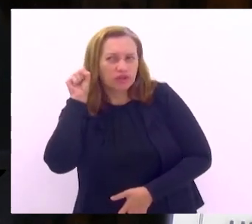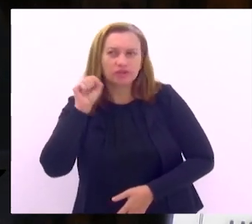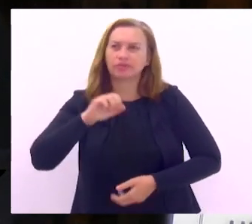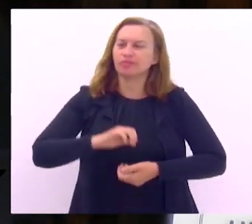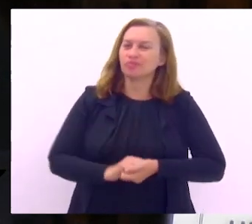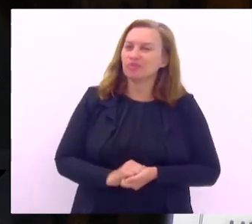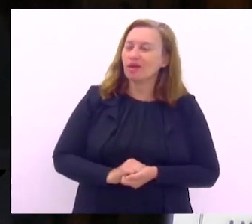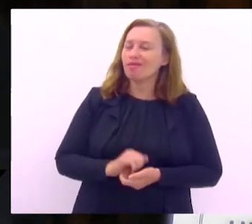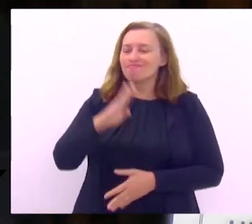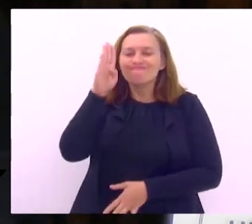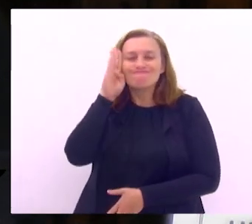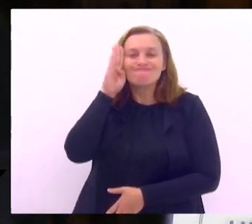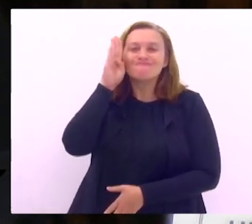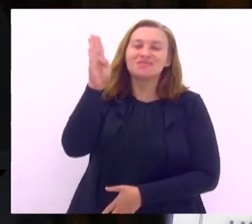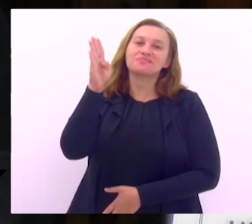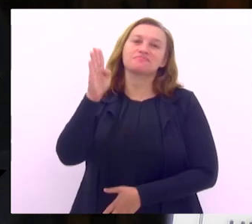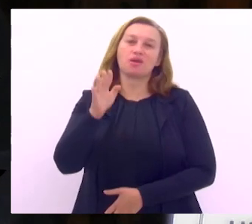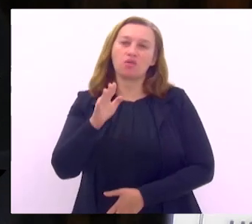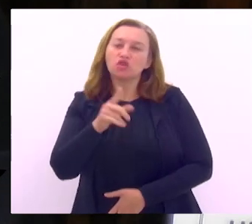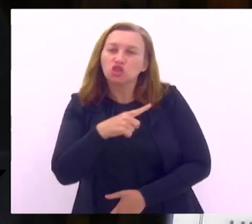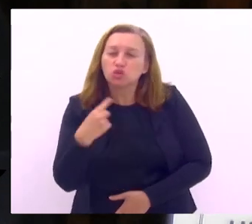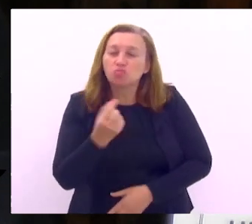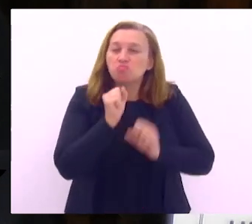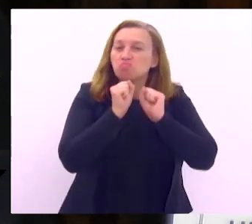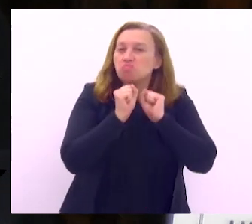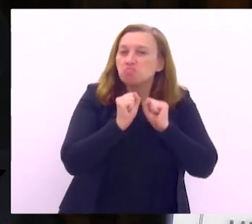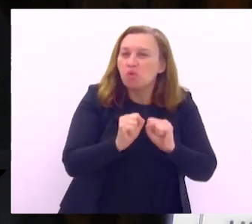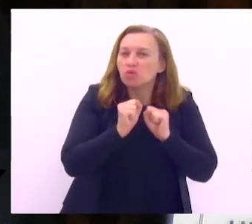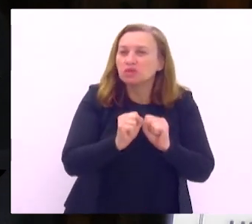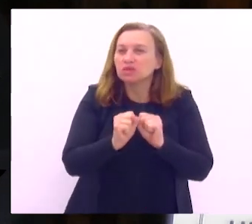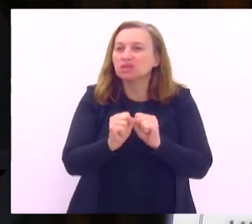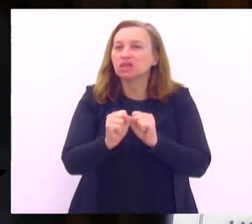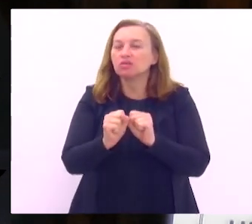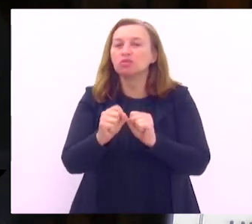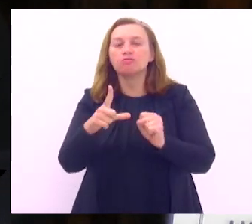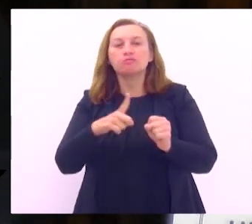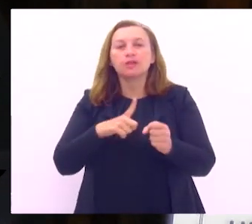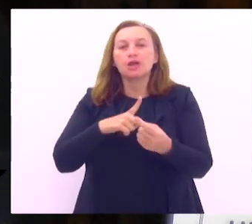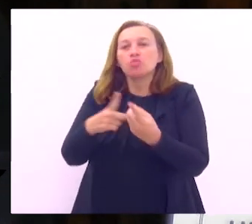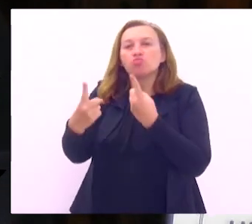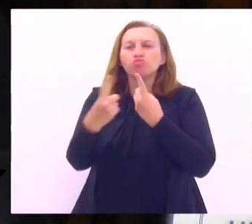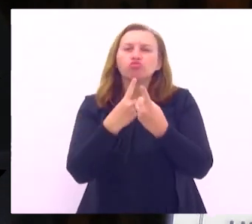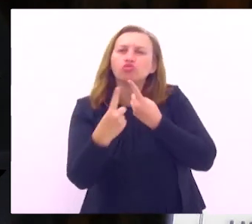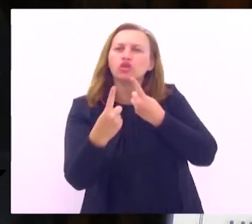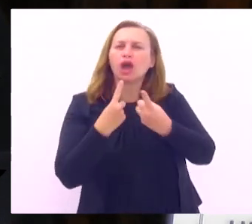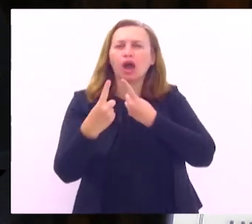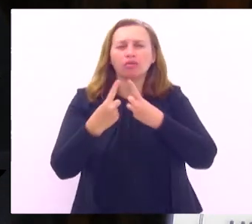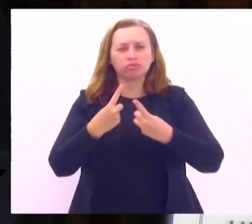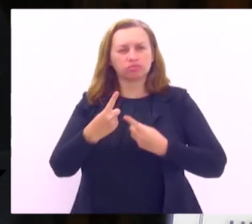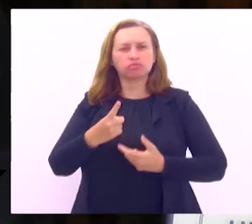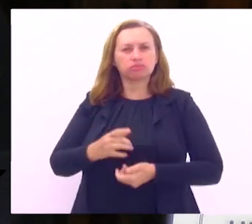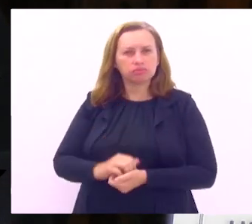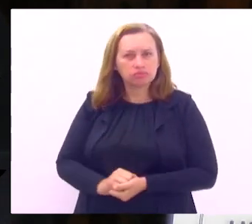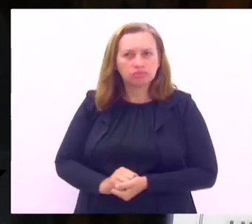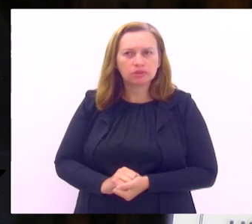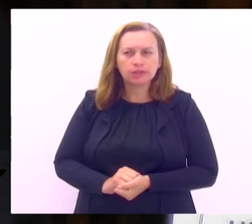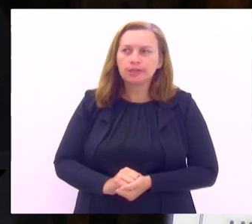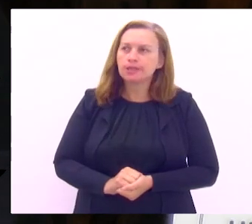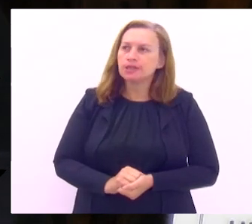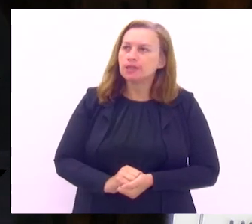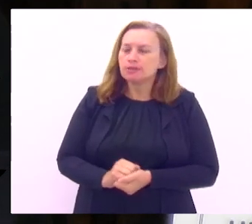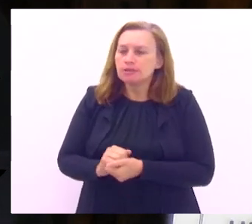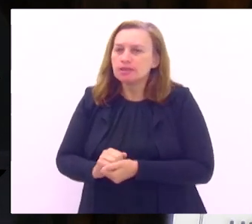é fundamental para que possamos ter esse canal de diálogo e